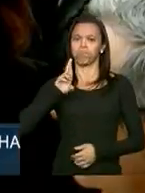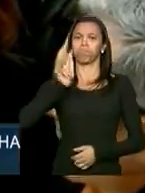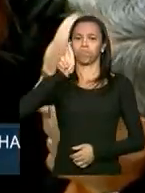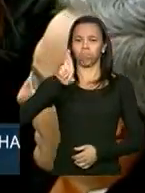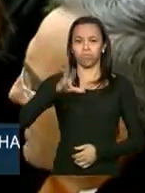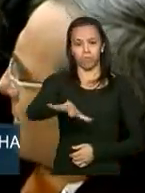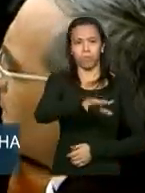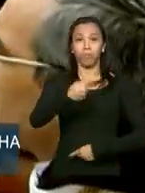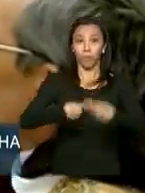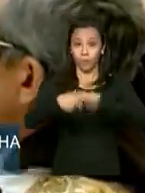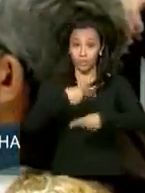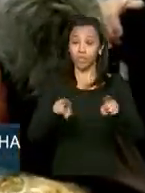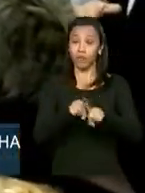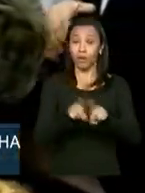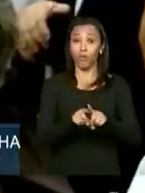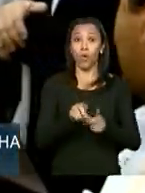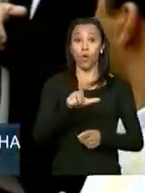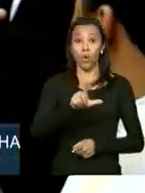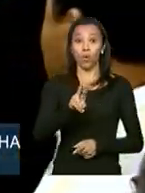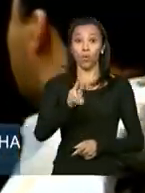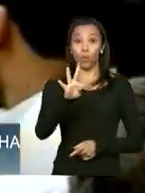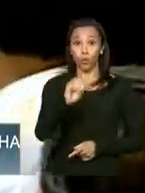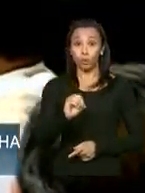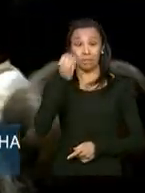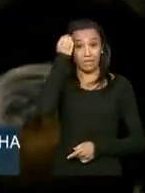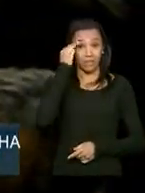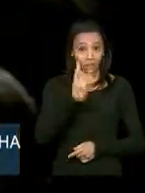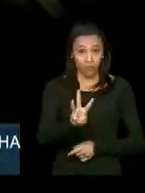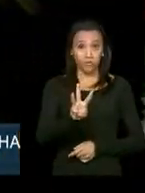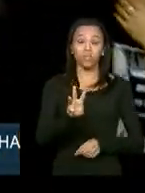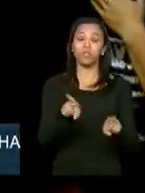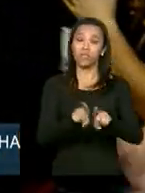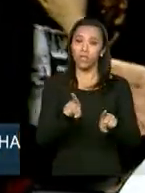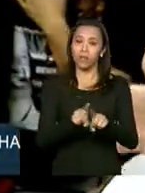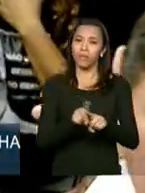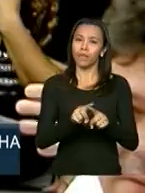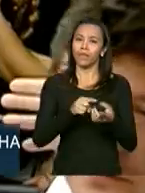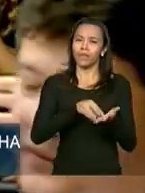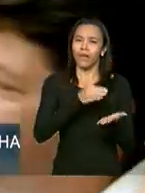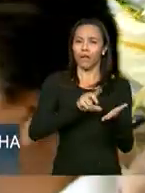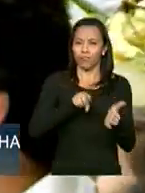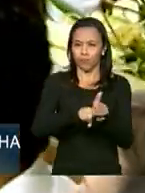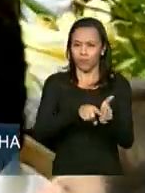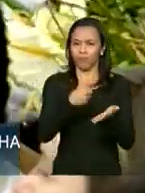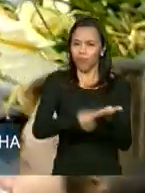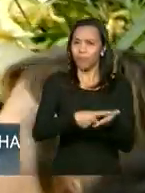política. Ela decretou luto oficial de 3 dias e suspendeu os compromissos de sua